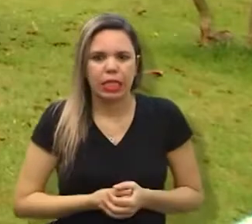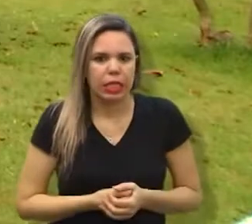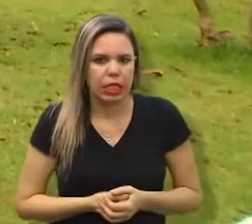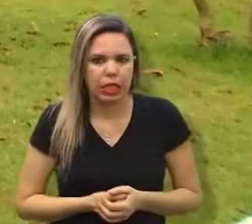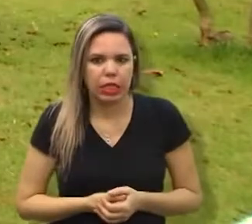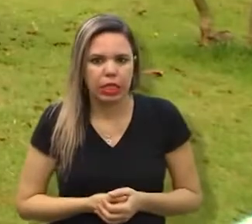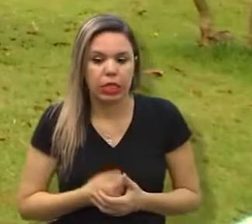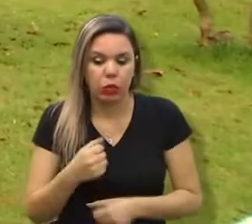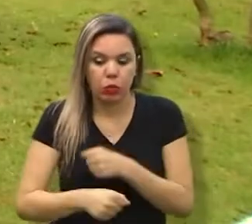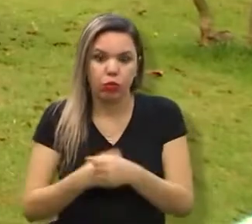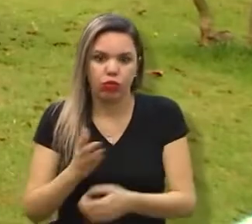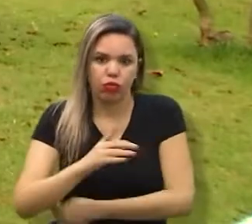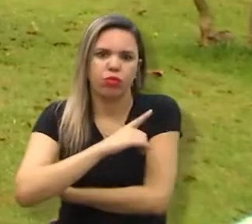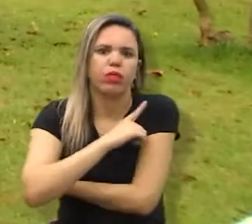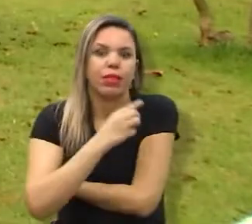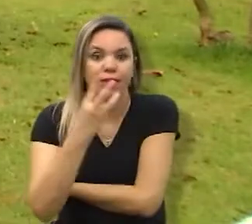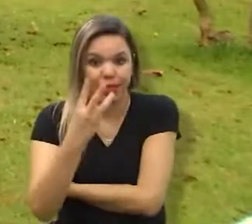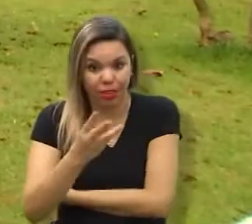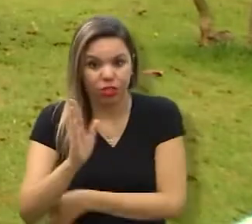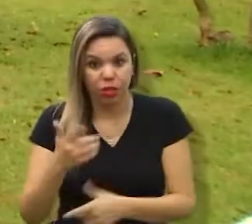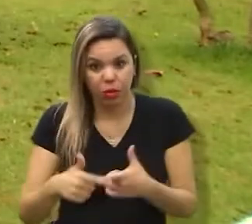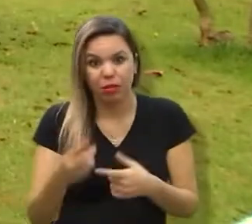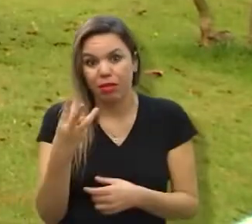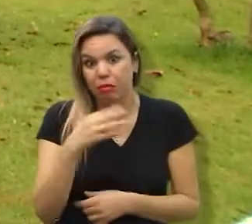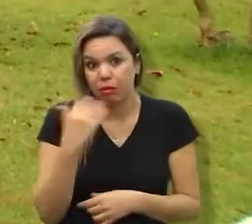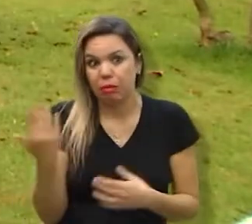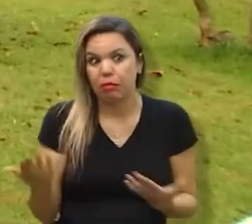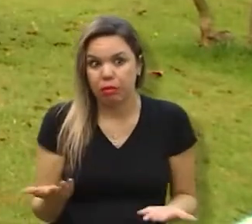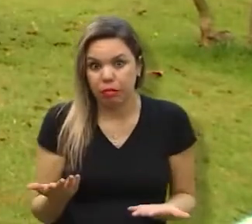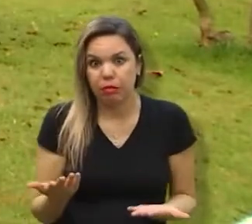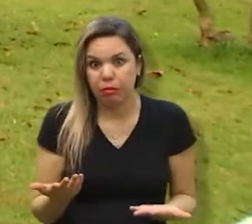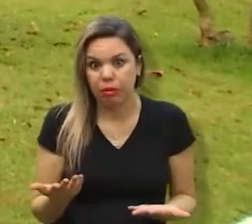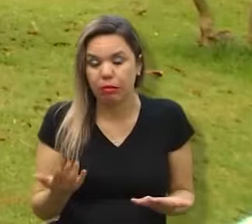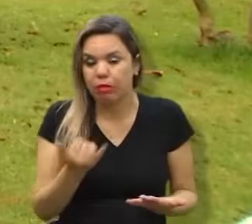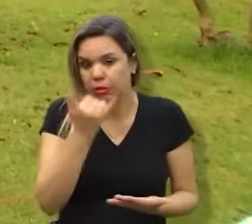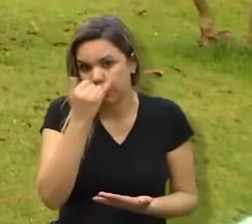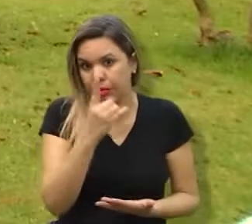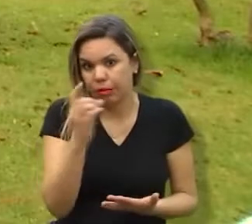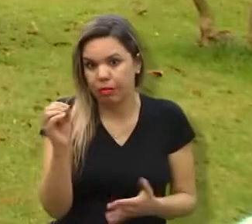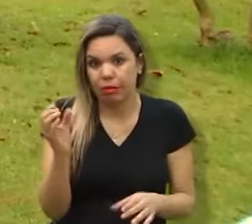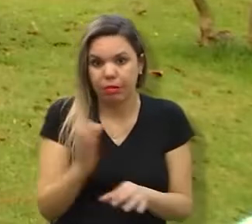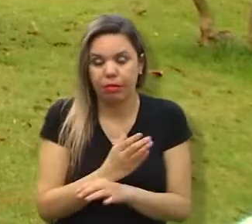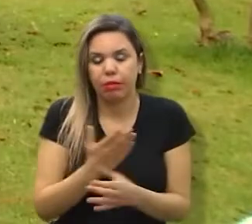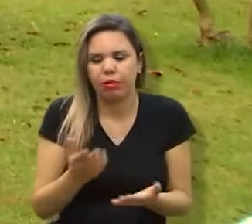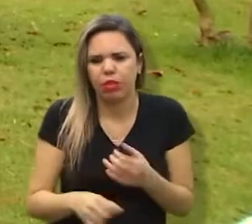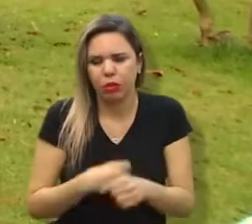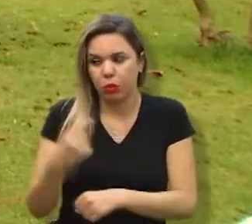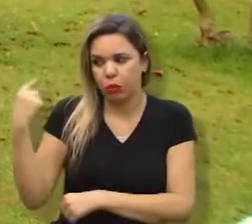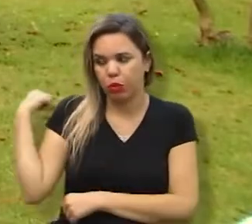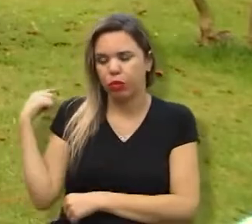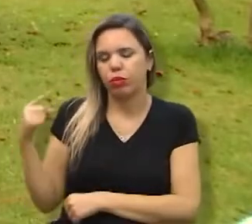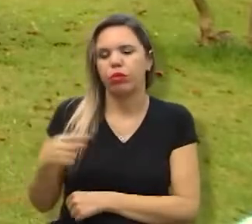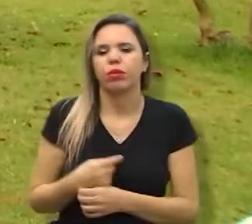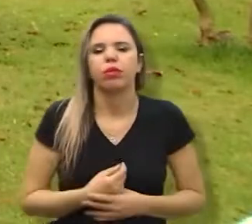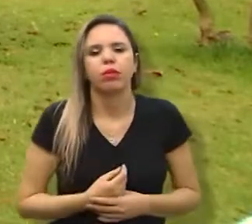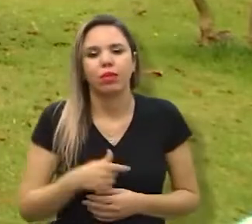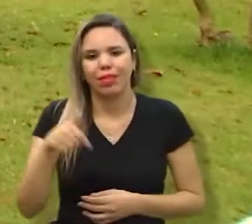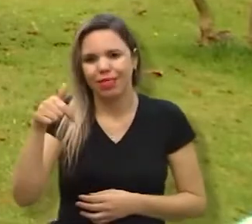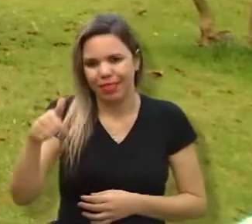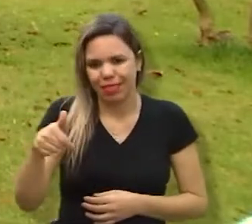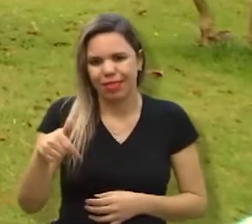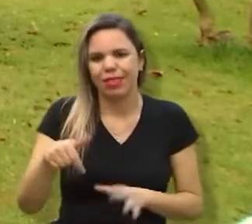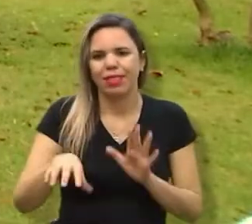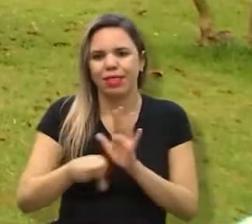mortes. Então, esse ano a gente está com 3 casos e 3 mortes, uma letalidade de 100%. O ano passado